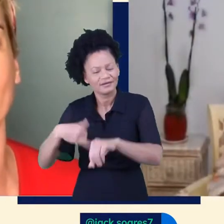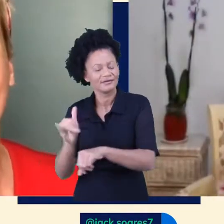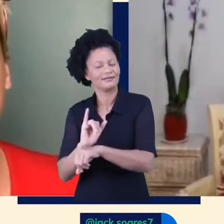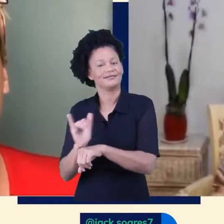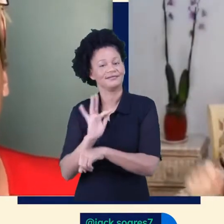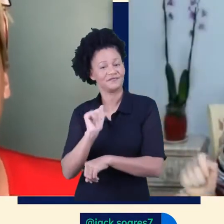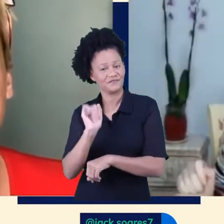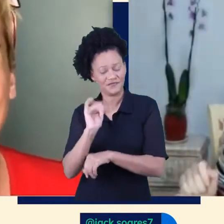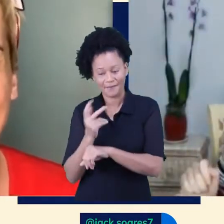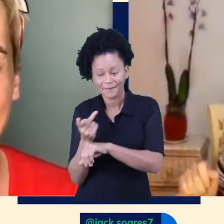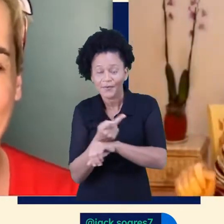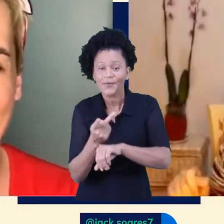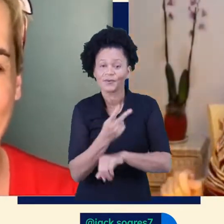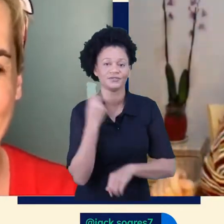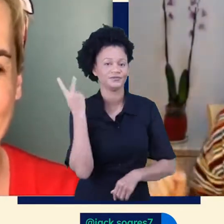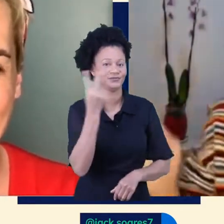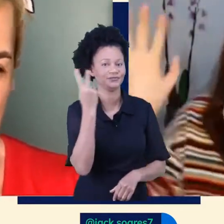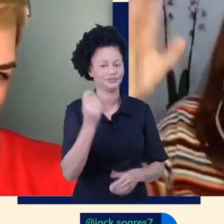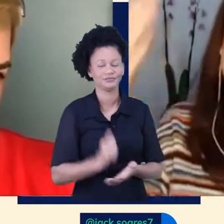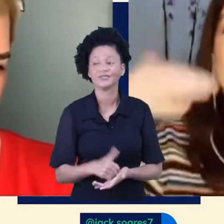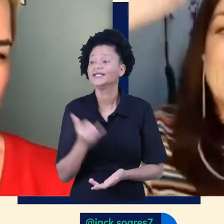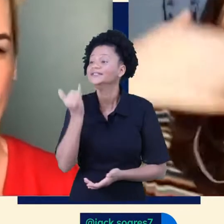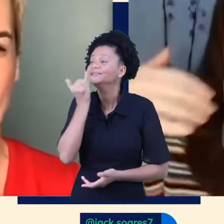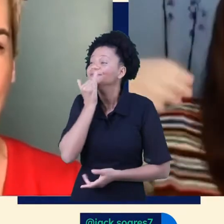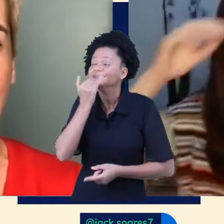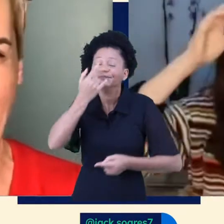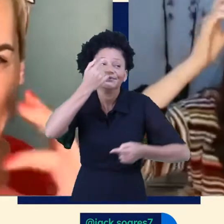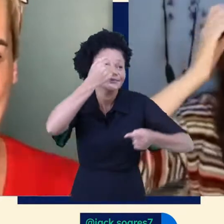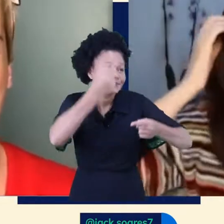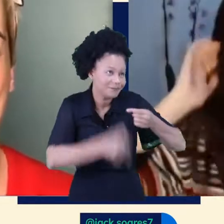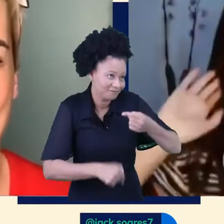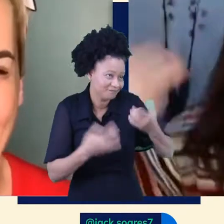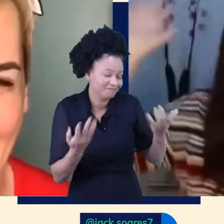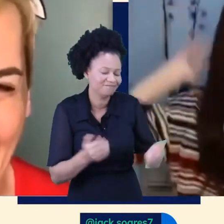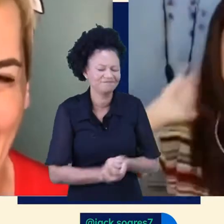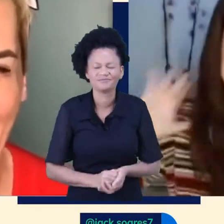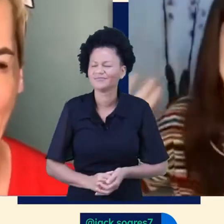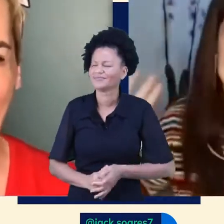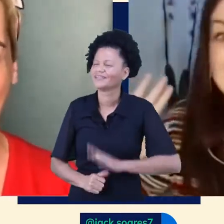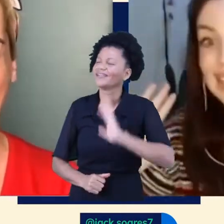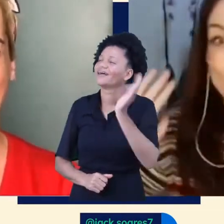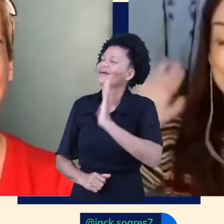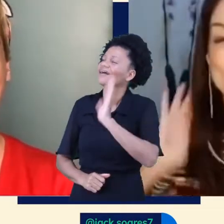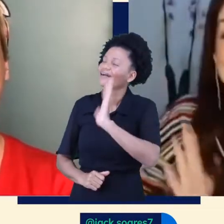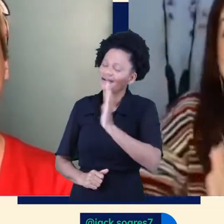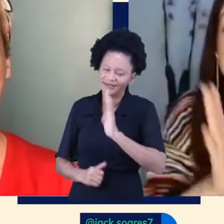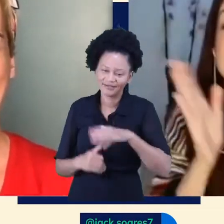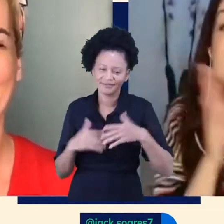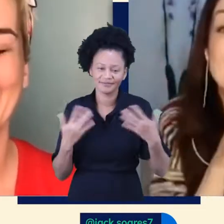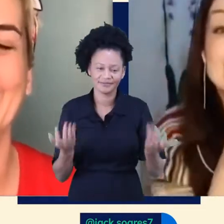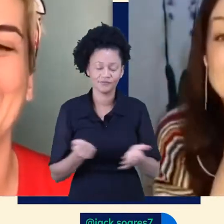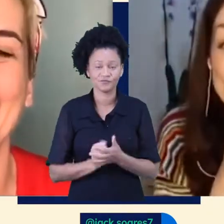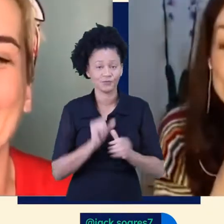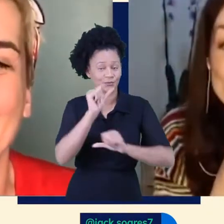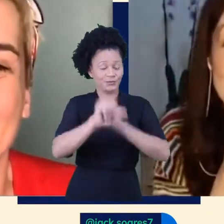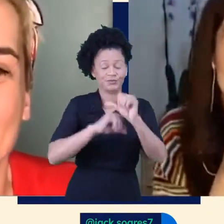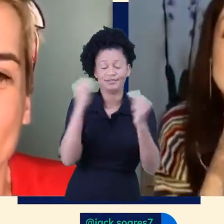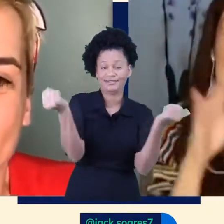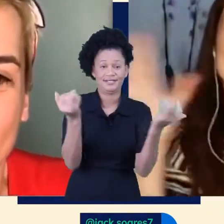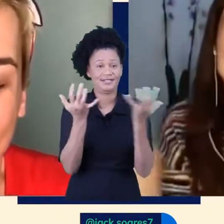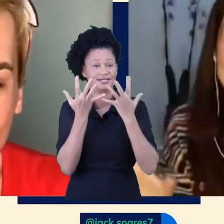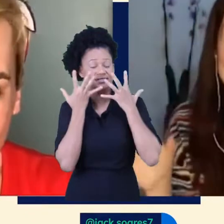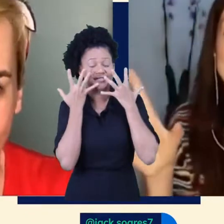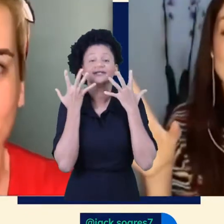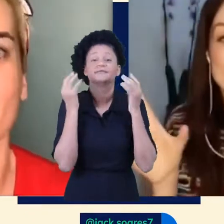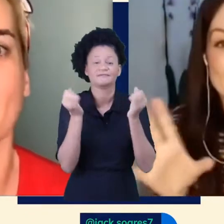lá. Imagine, eu vou mudar aqui para ficar mais, uma iluminação mais quente como a sua. Então, Fafá, a